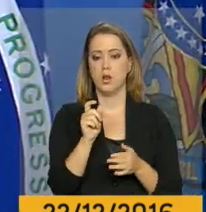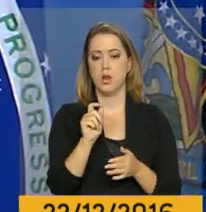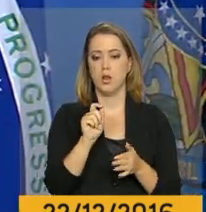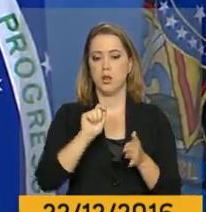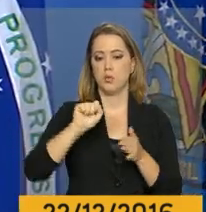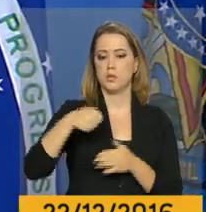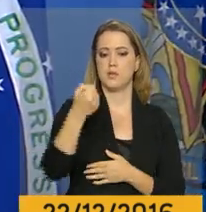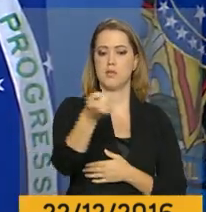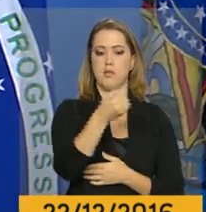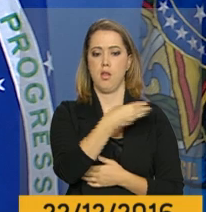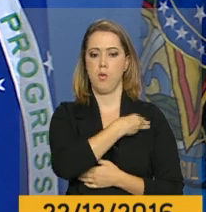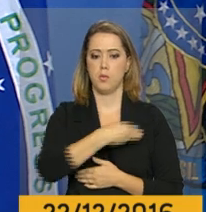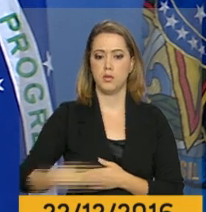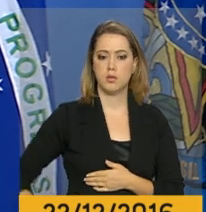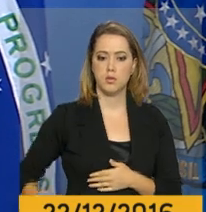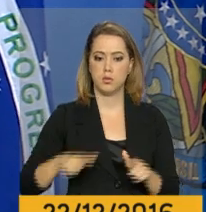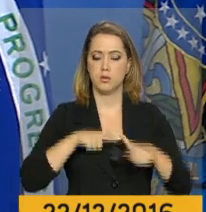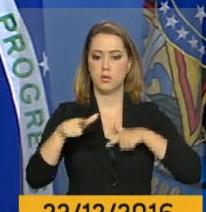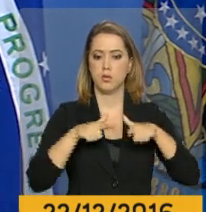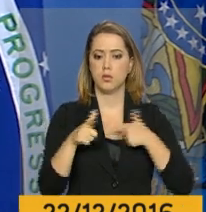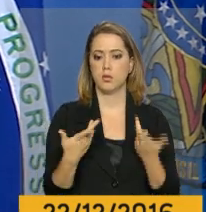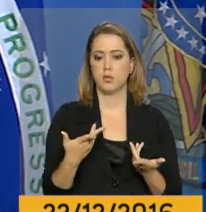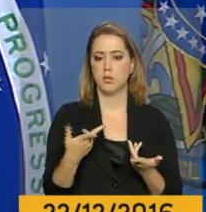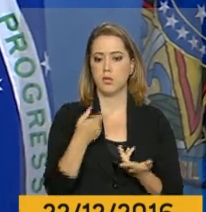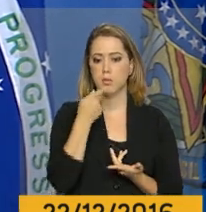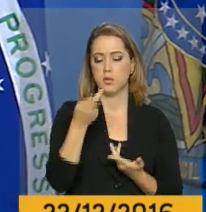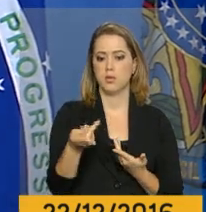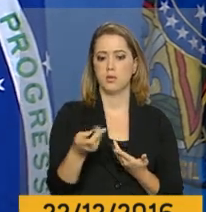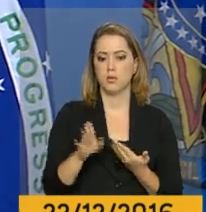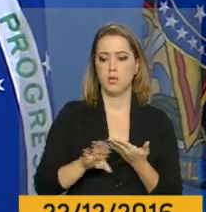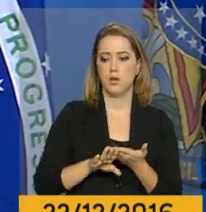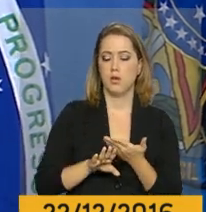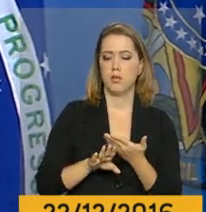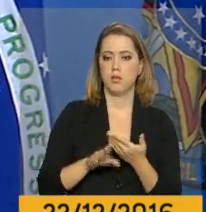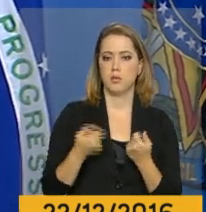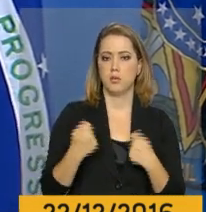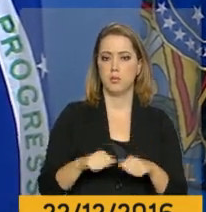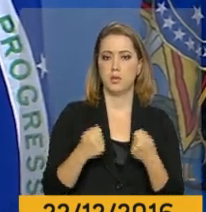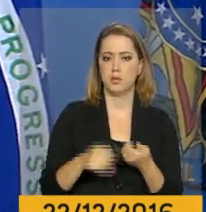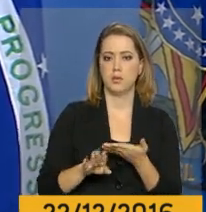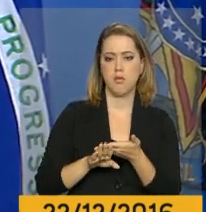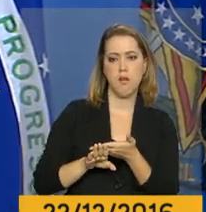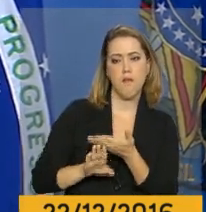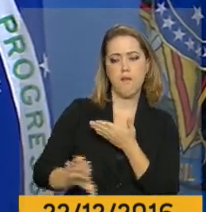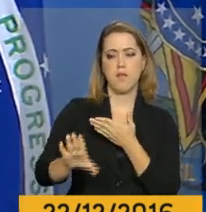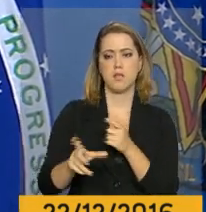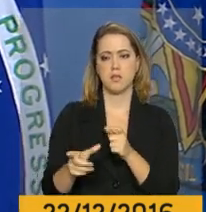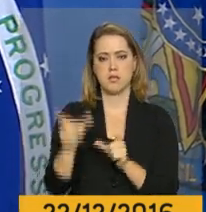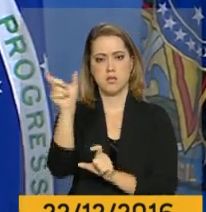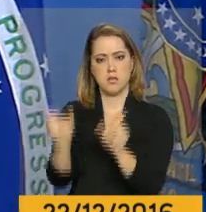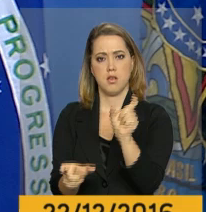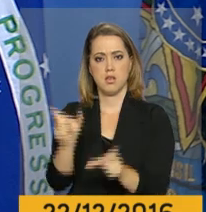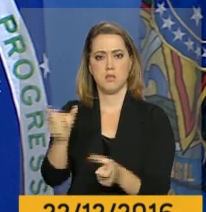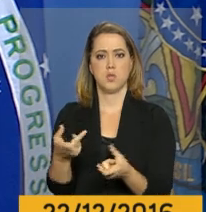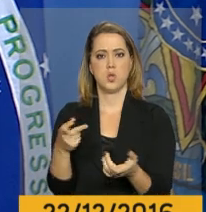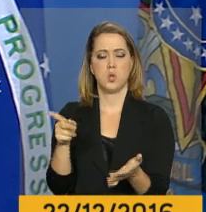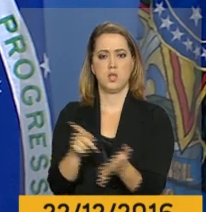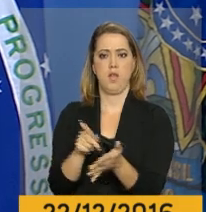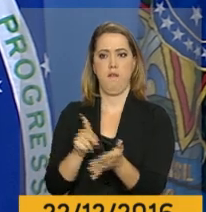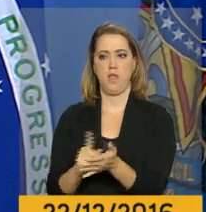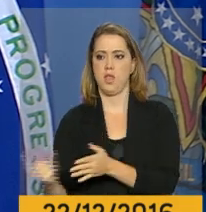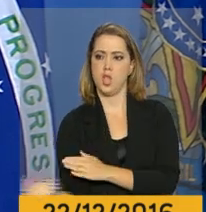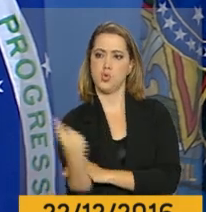na verdade, nós devemos afastar aqueles maniqueístas, né, que acham que a verdade está só de um